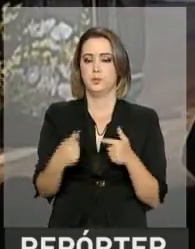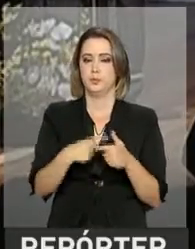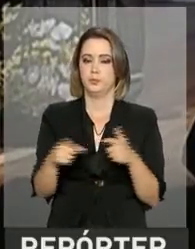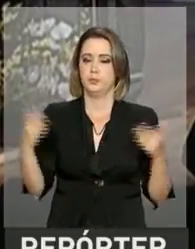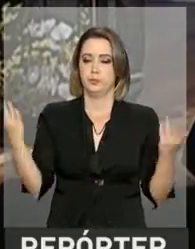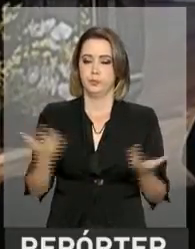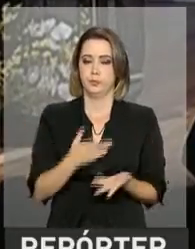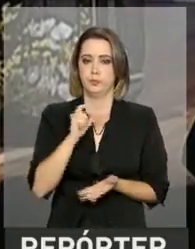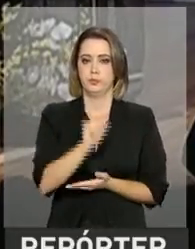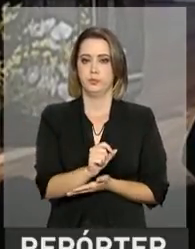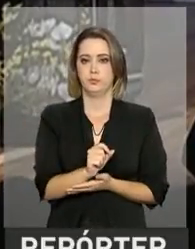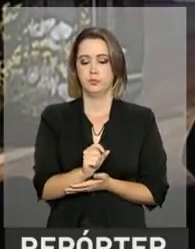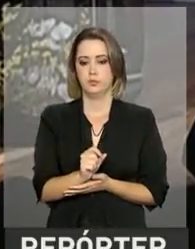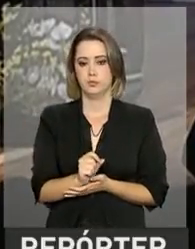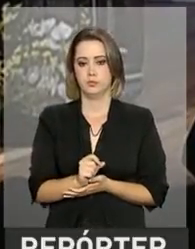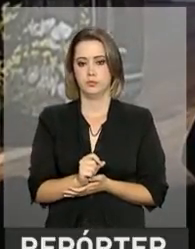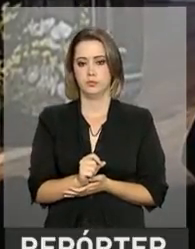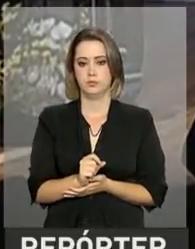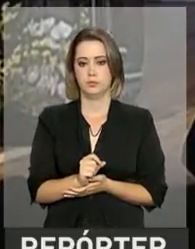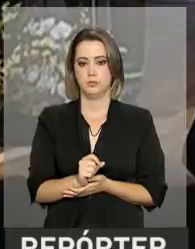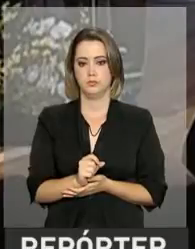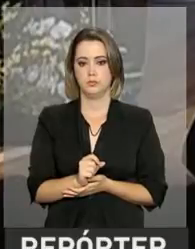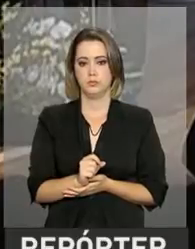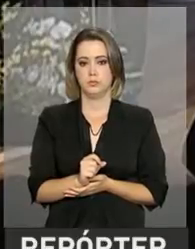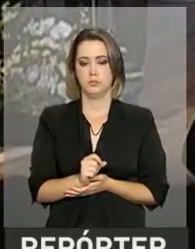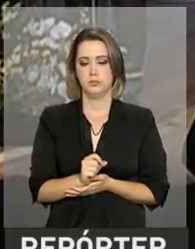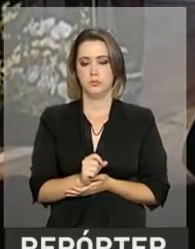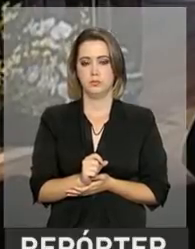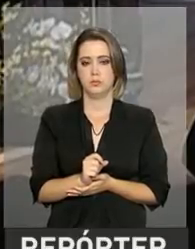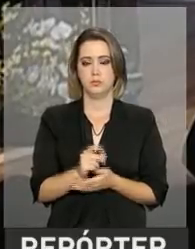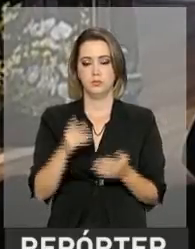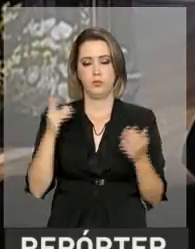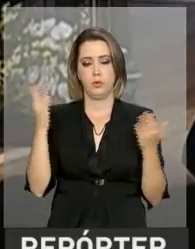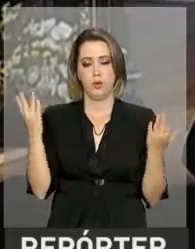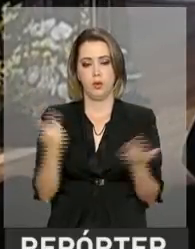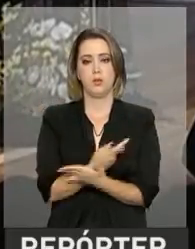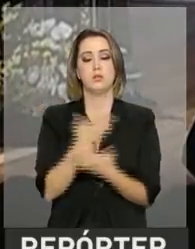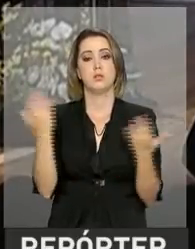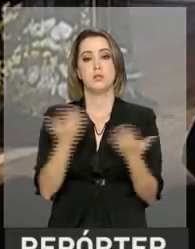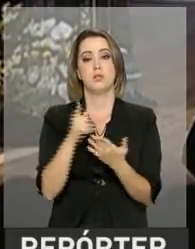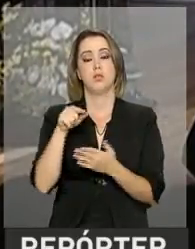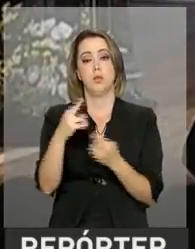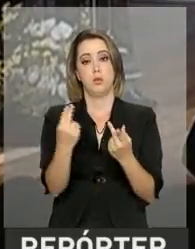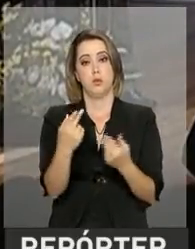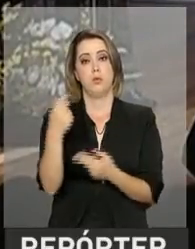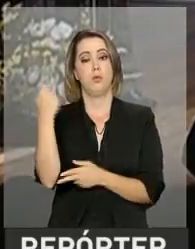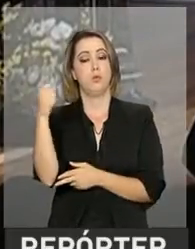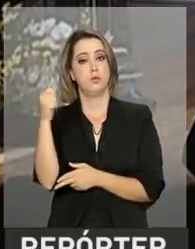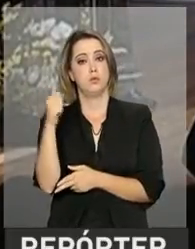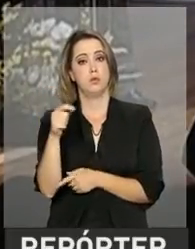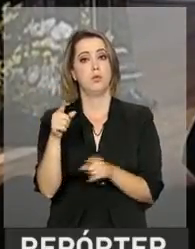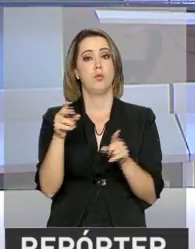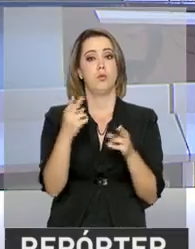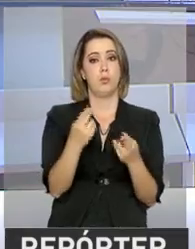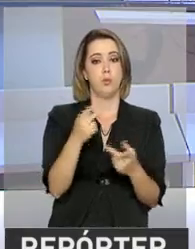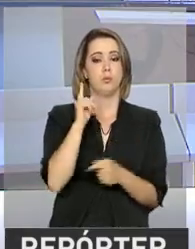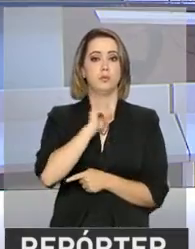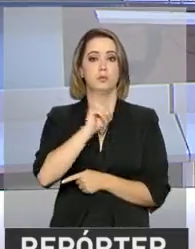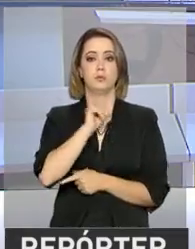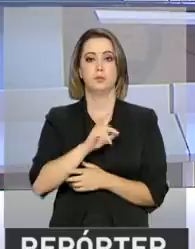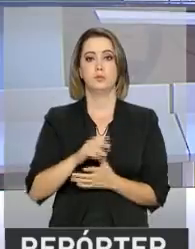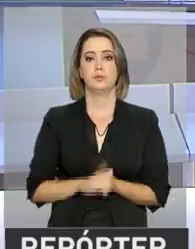que está porque está passando de igual maneira o rio grande do sul de igual maneira minas gerais